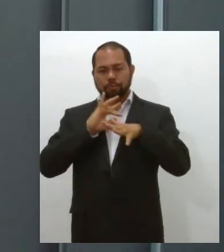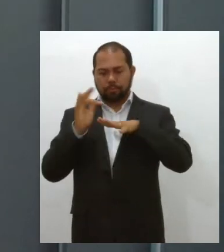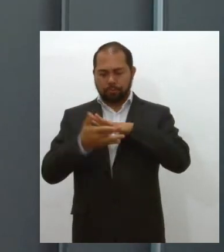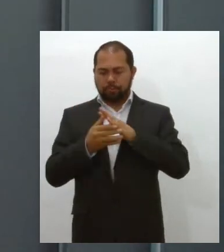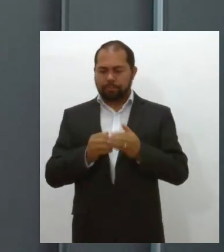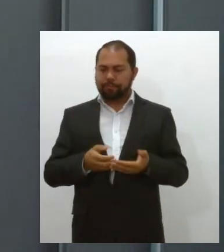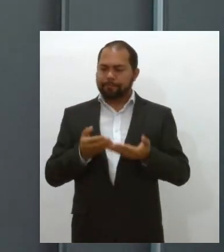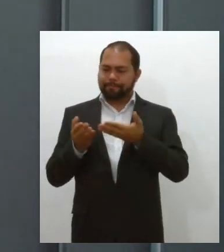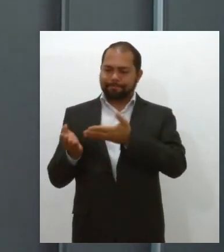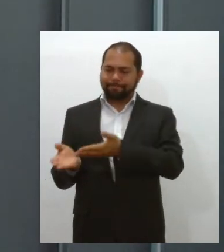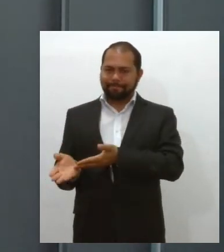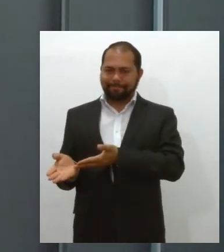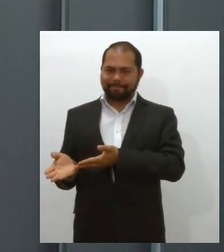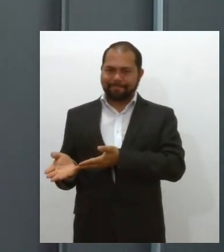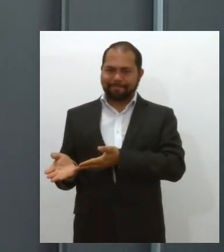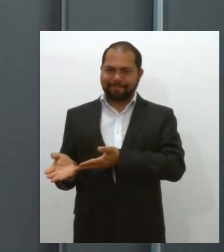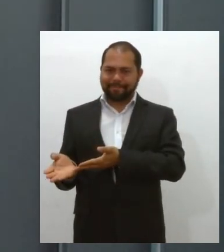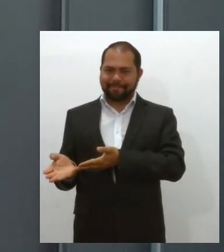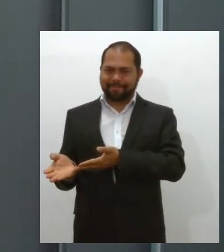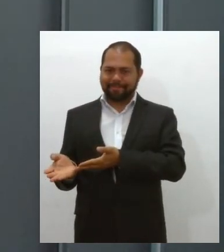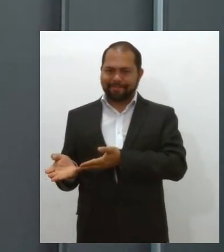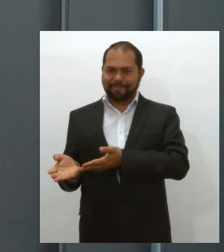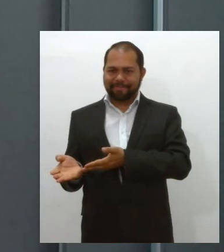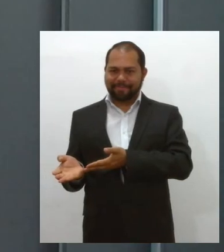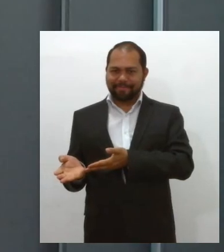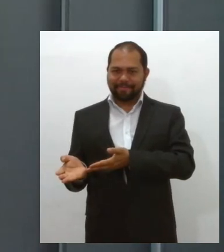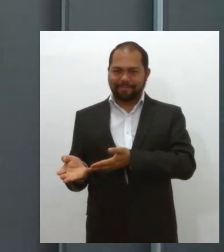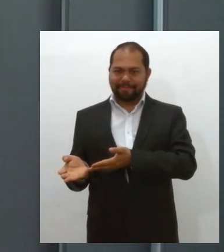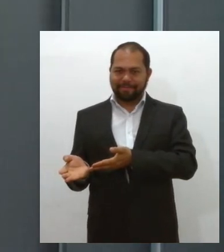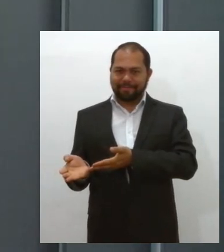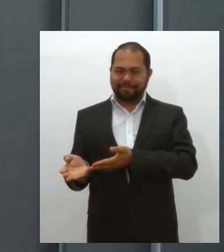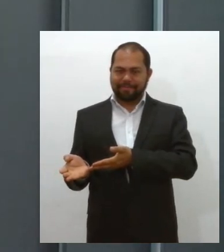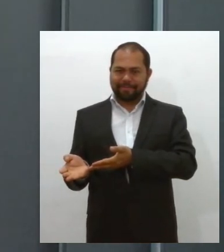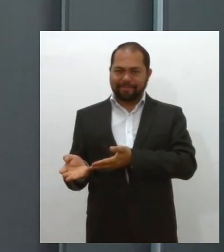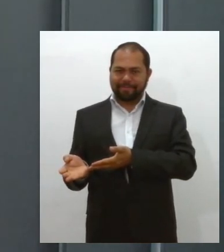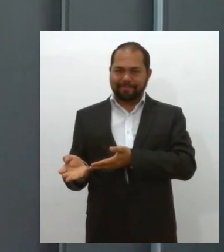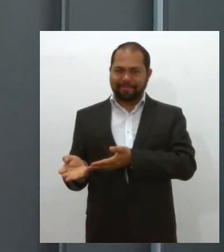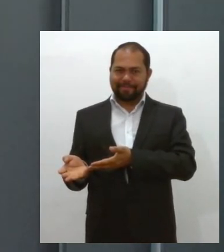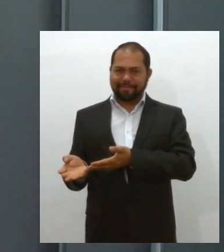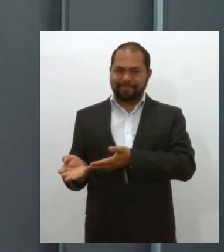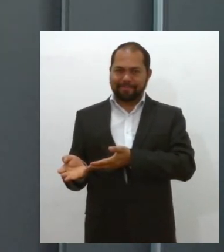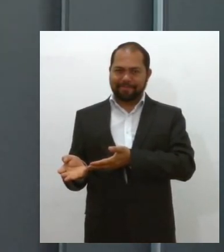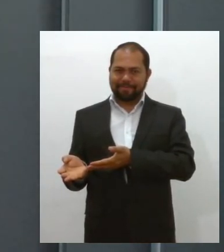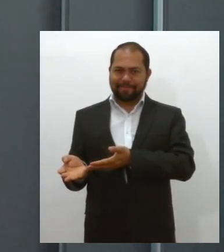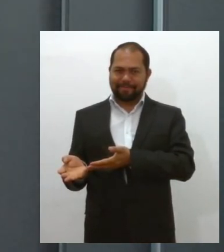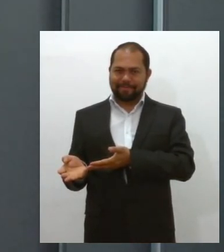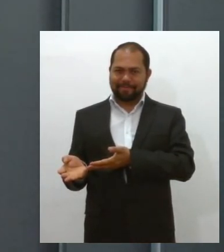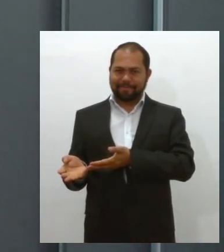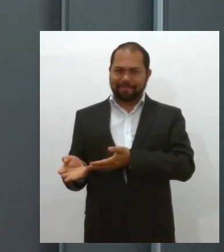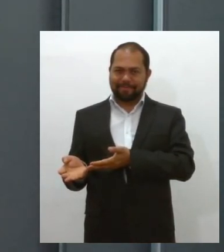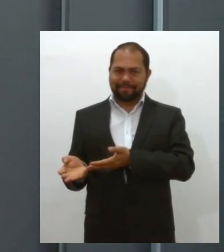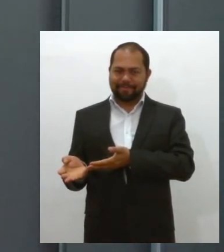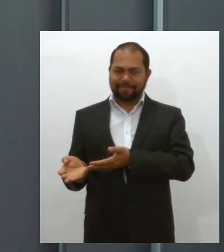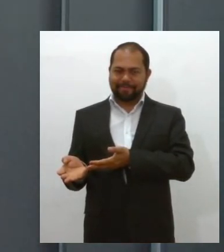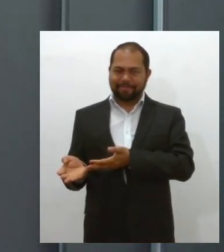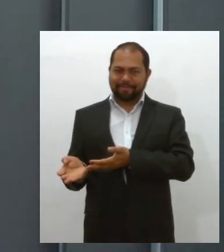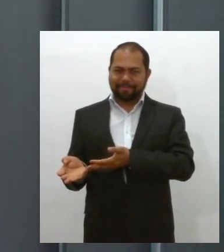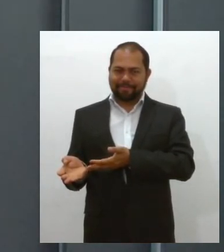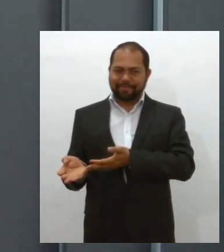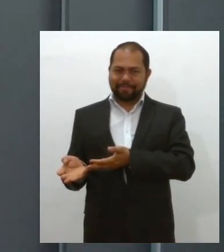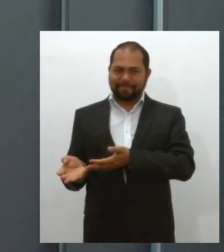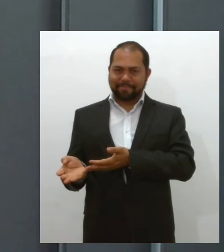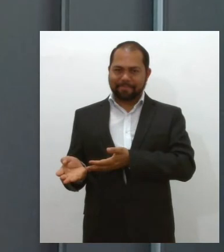Instagram, através do @TVAlésio5.2, no Twitter, @TVAlésio. E no QR Code aqui na tela, você pode ter acesso a